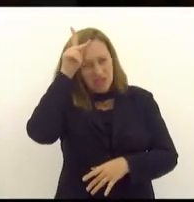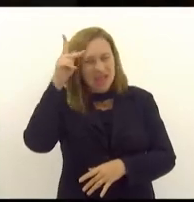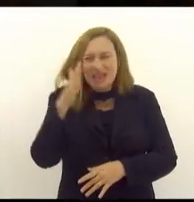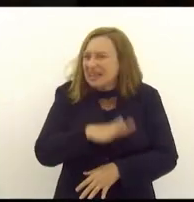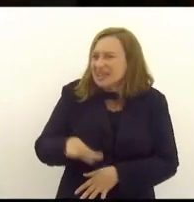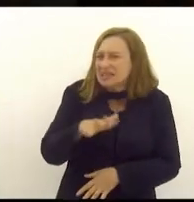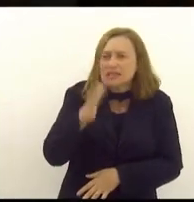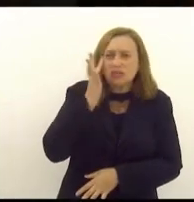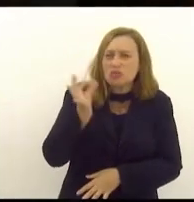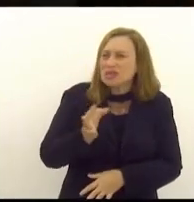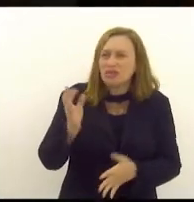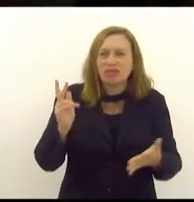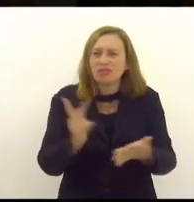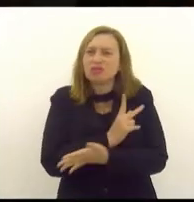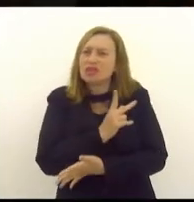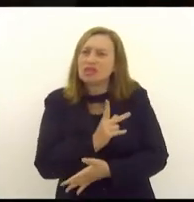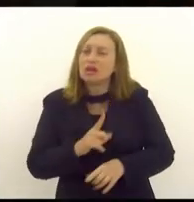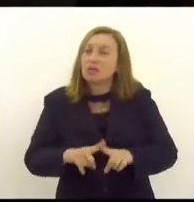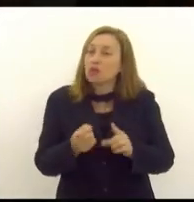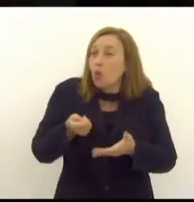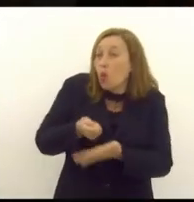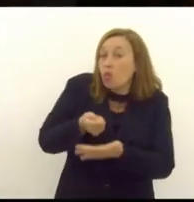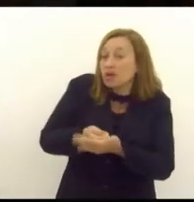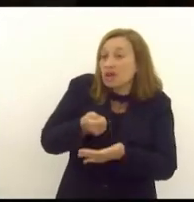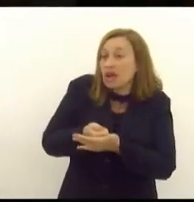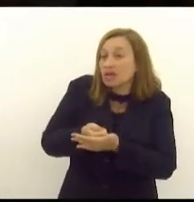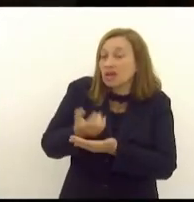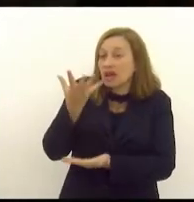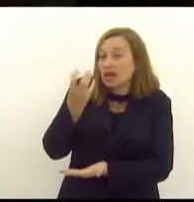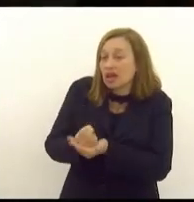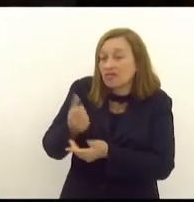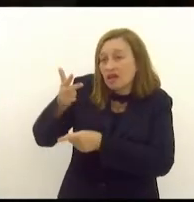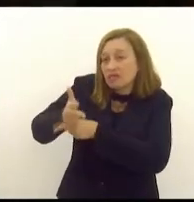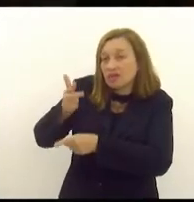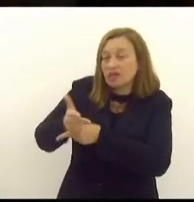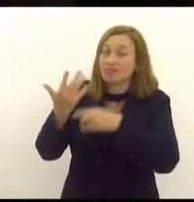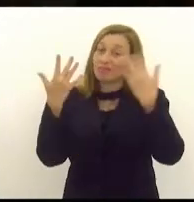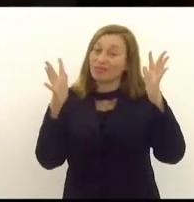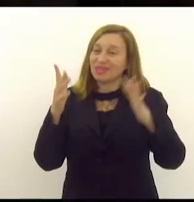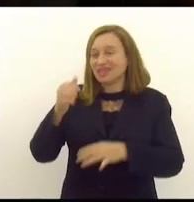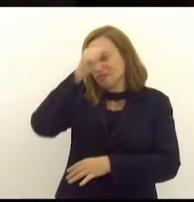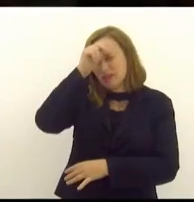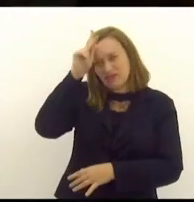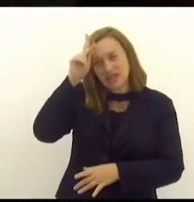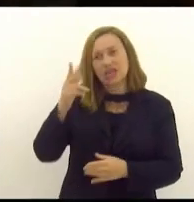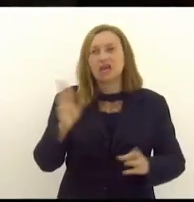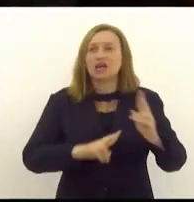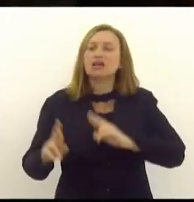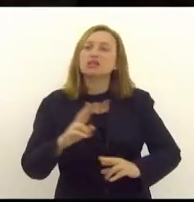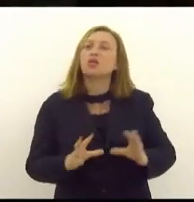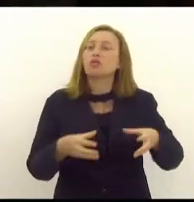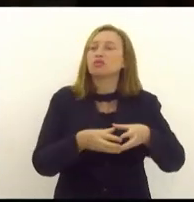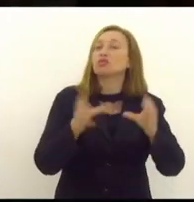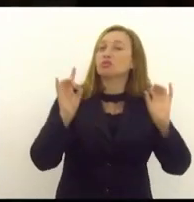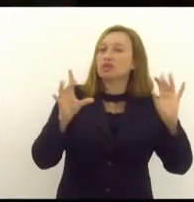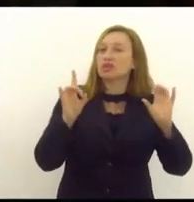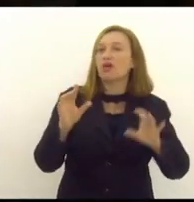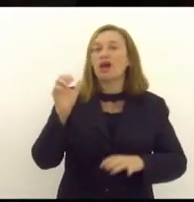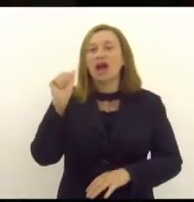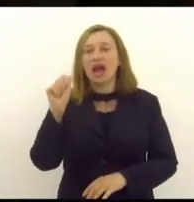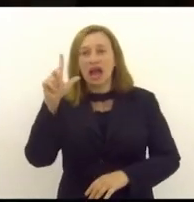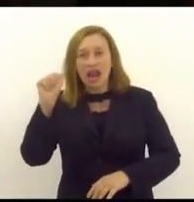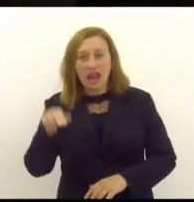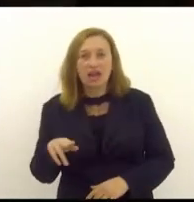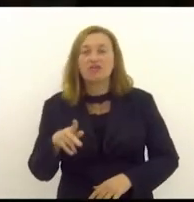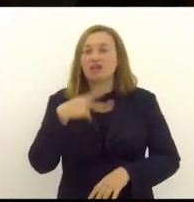o que estavam ali fazendo mas estavam sendo obrigado a gravar vídeo elogiando a prefeita em relação à comissão especial ela Visa